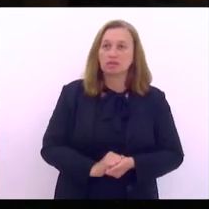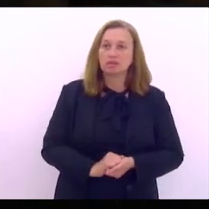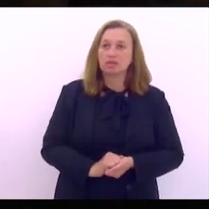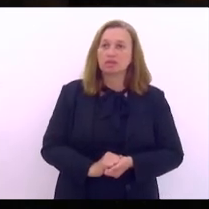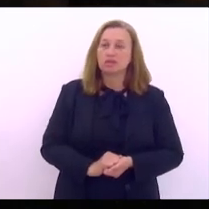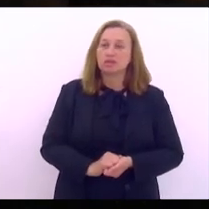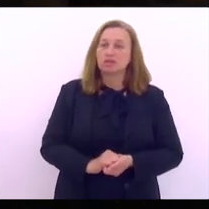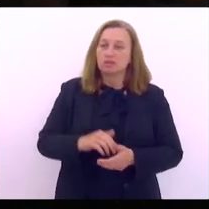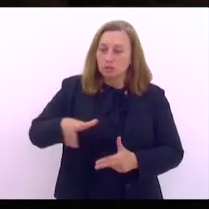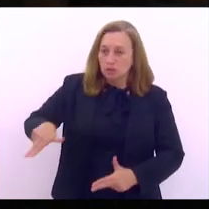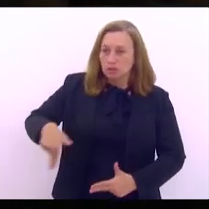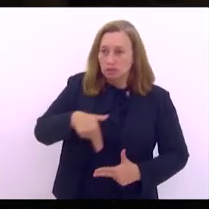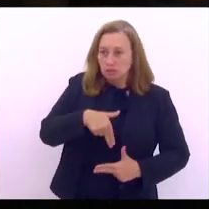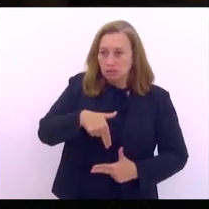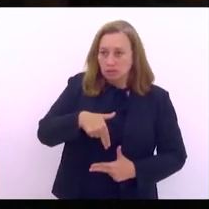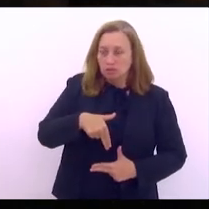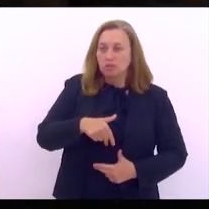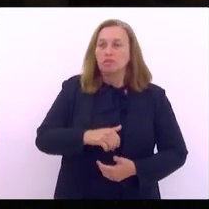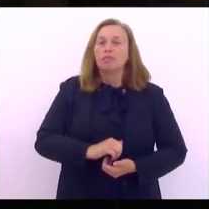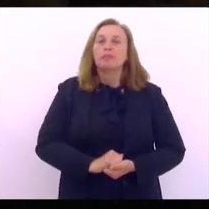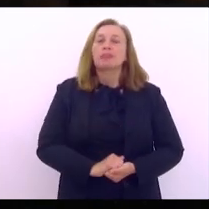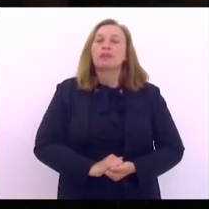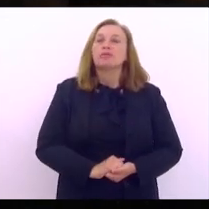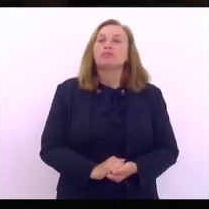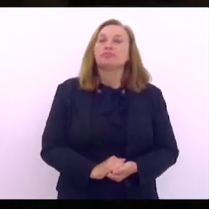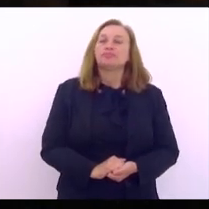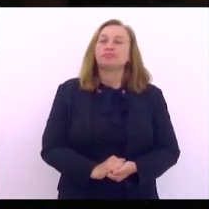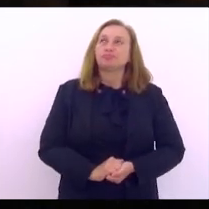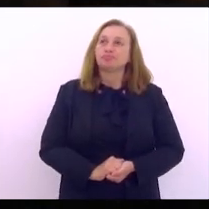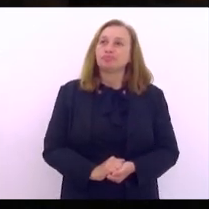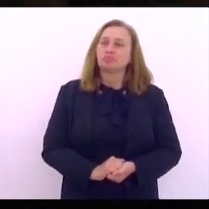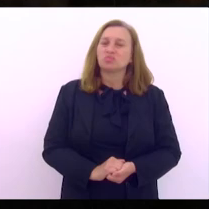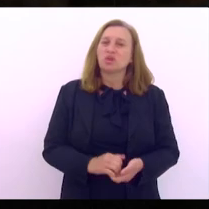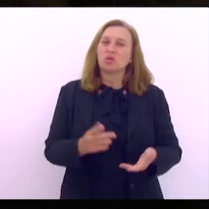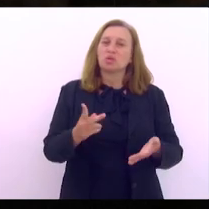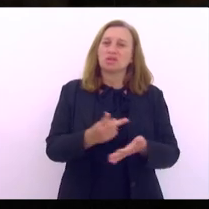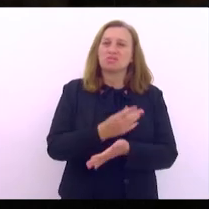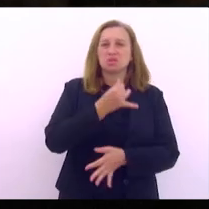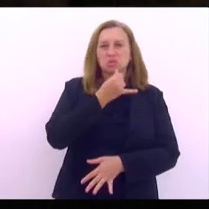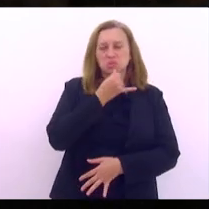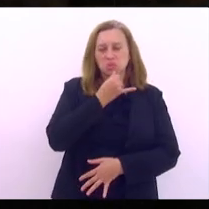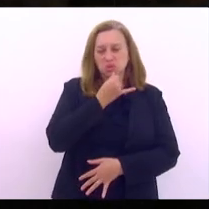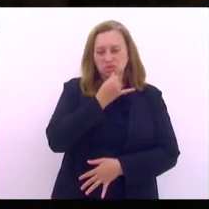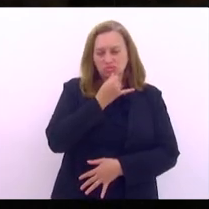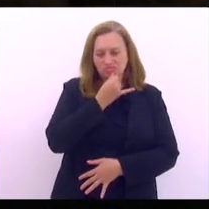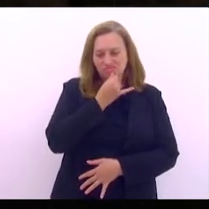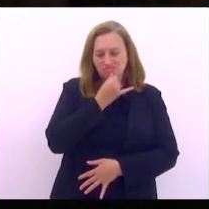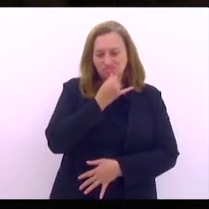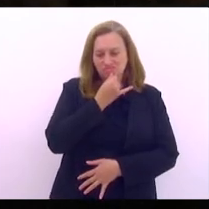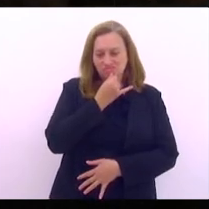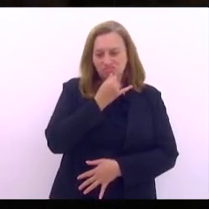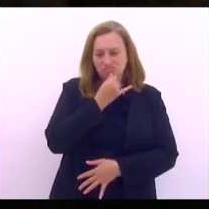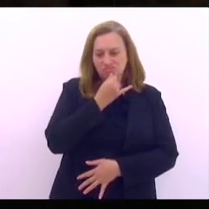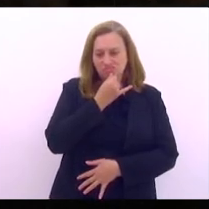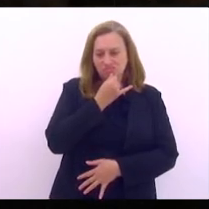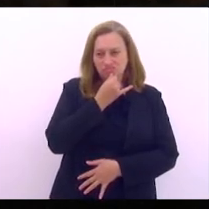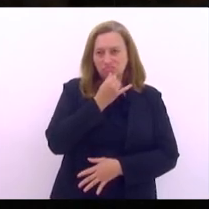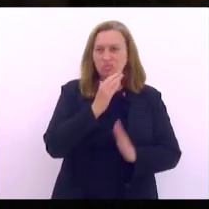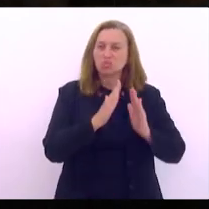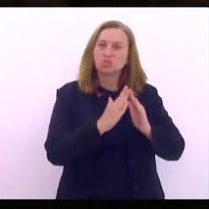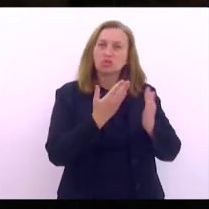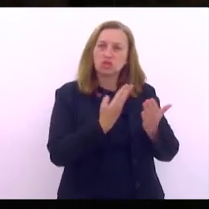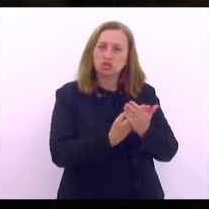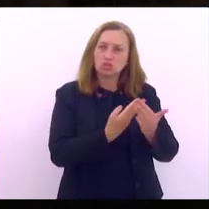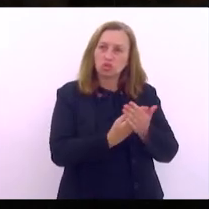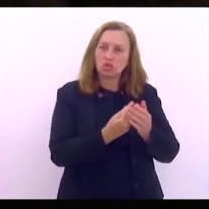aqui à tribuna foi um episódio lamentável ocorrido numa escola